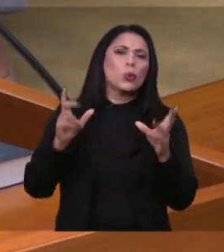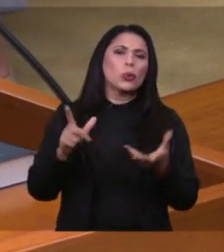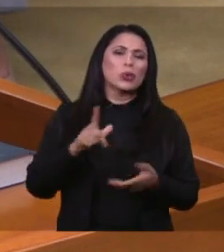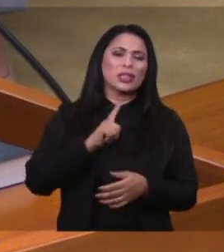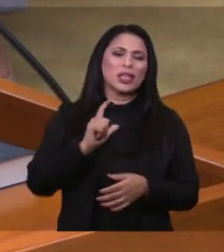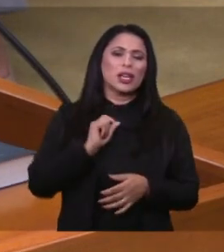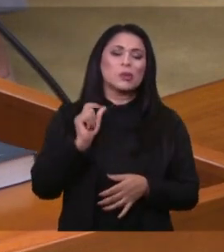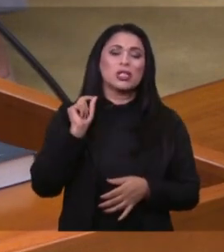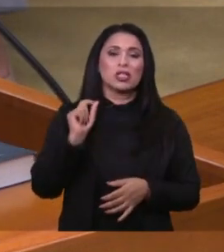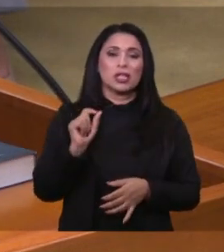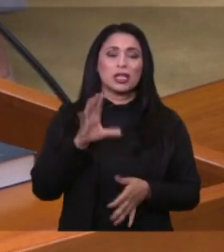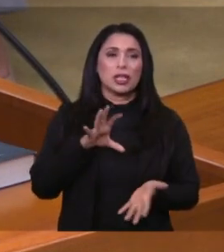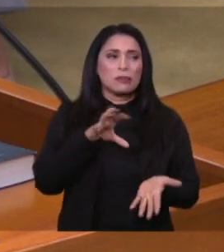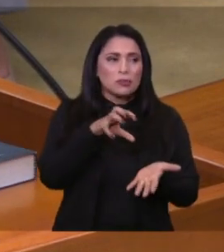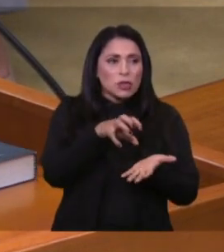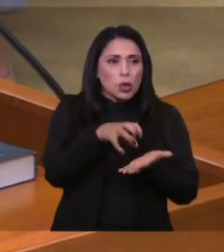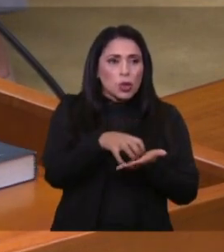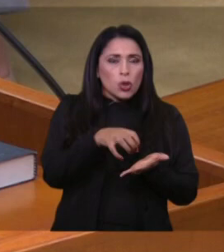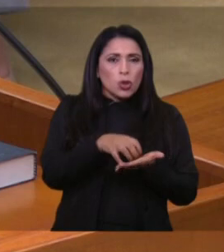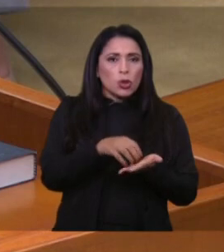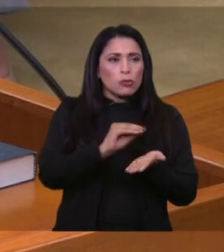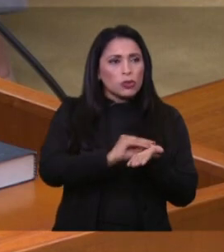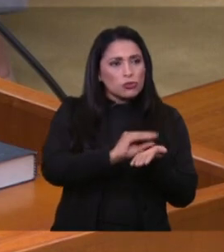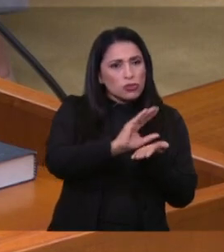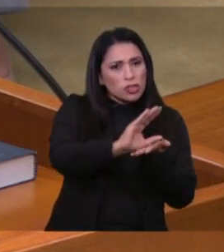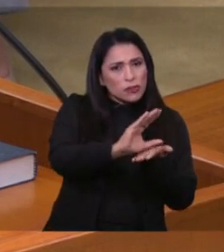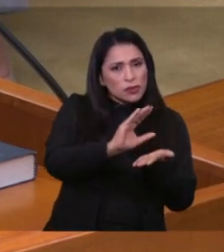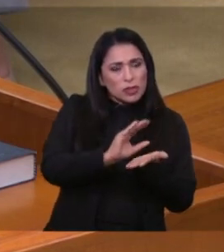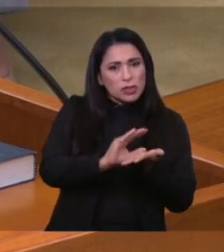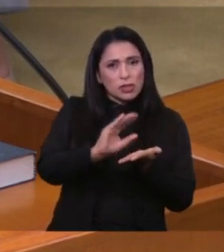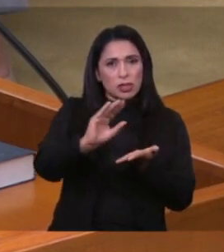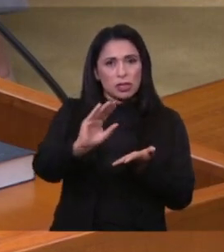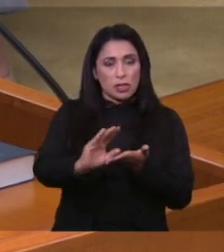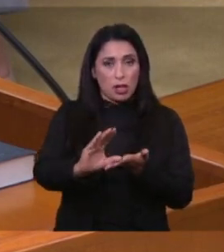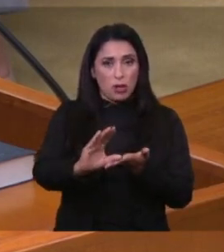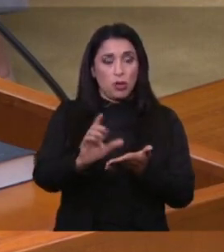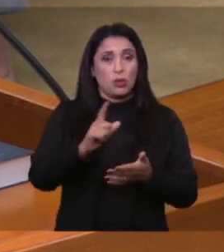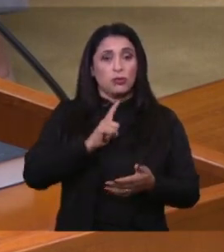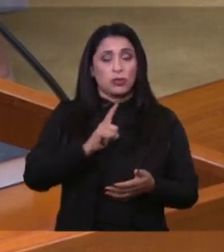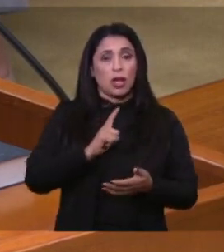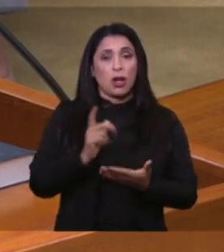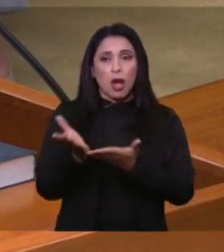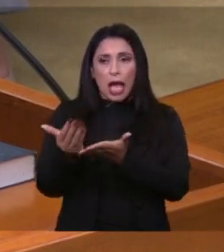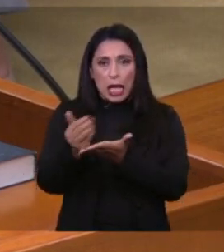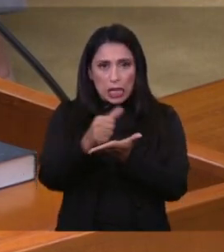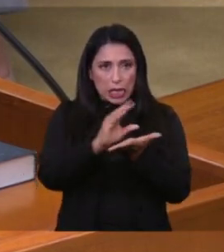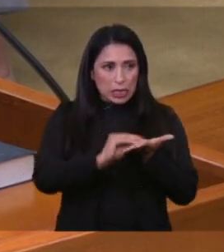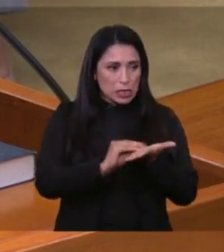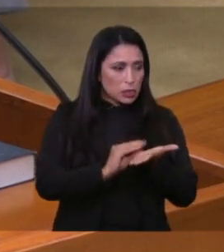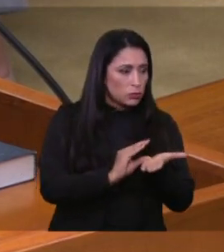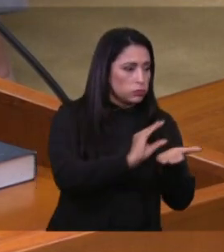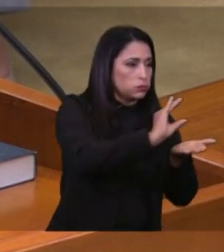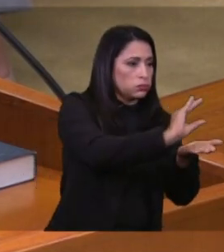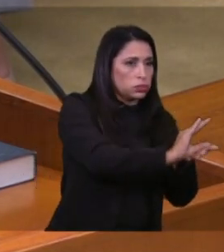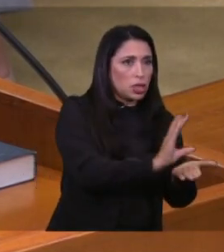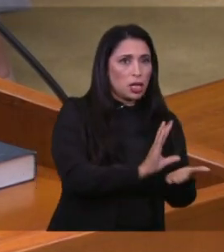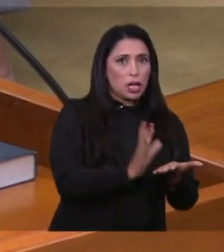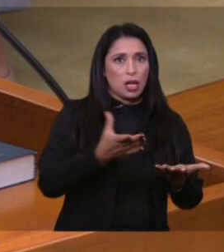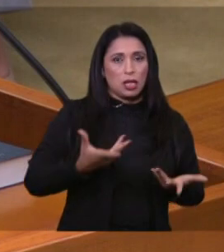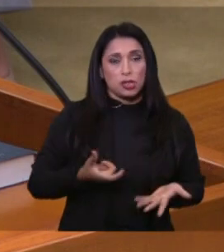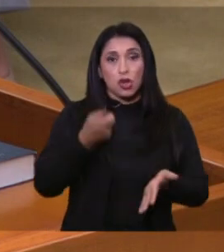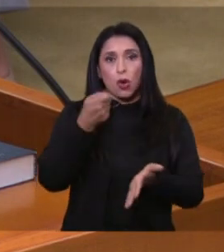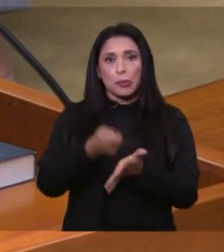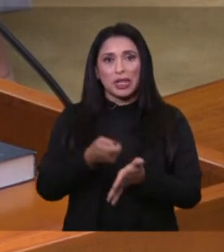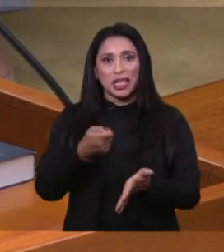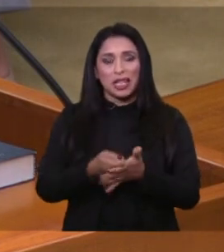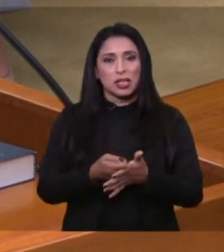de repartição de receitas, uma destinação do produto da arrecadação, portanto, demandante de